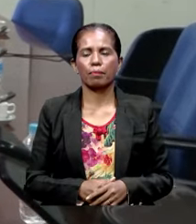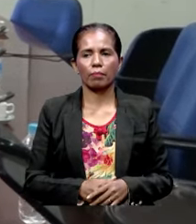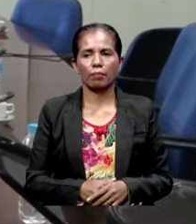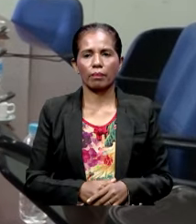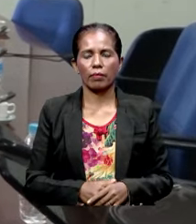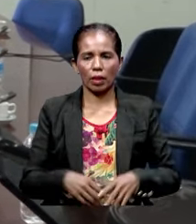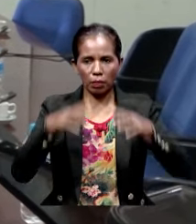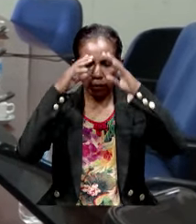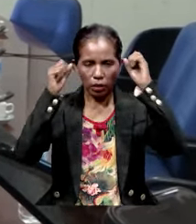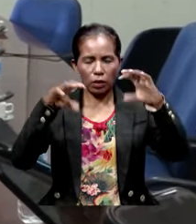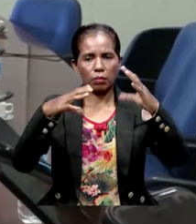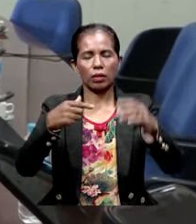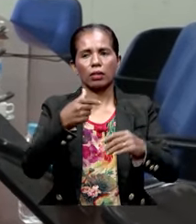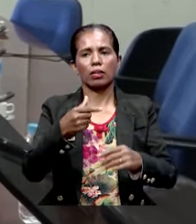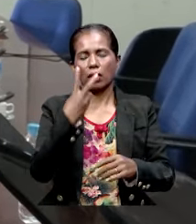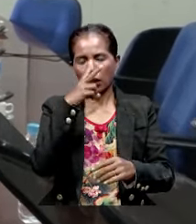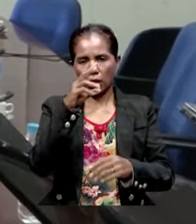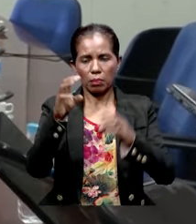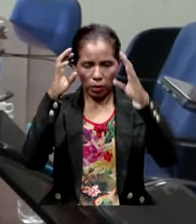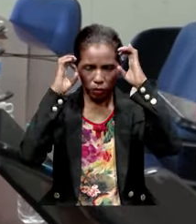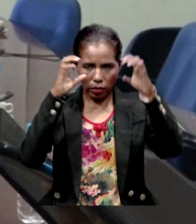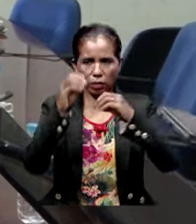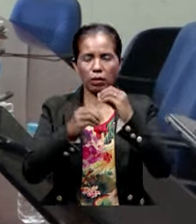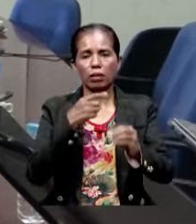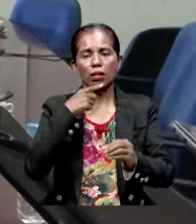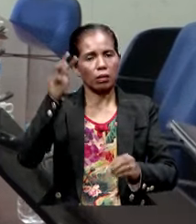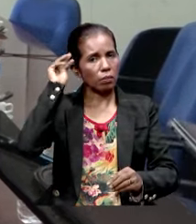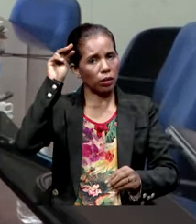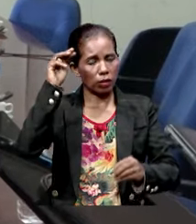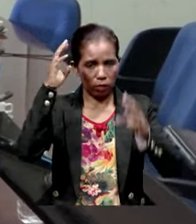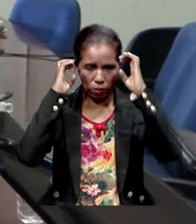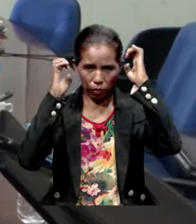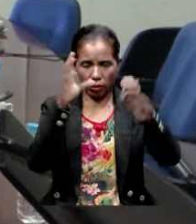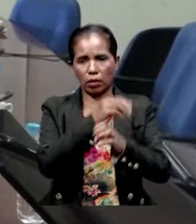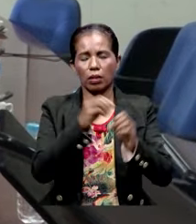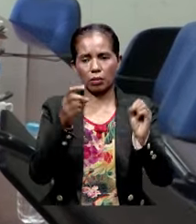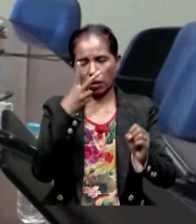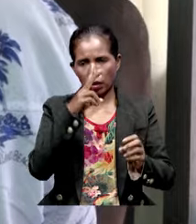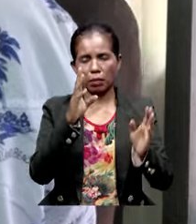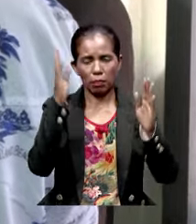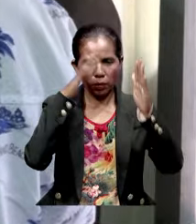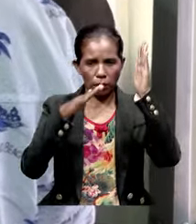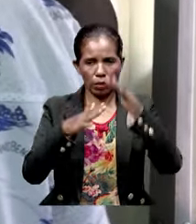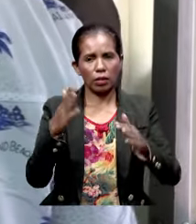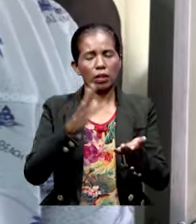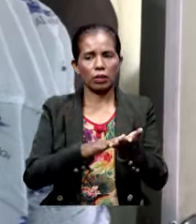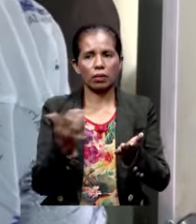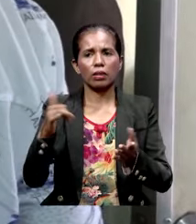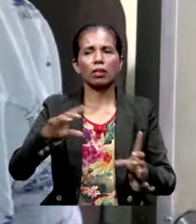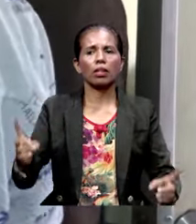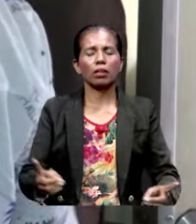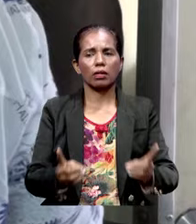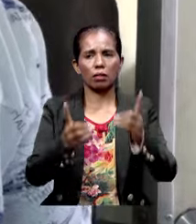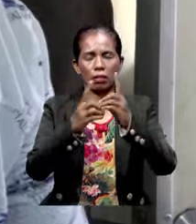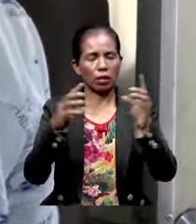de ser presidente da Comissão de GG, trata assunto educação, recomenda para o Ministério da Educação a tu resolver os problemas na escola se enfrenta, liu